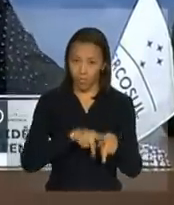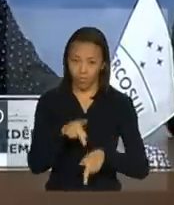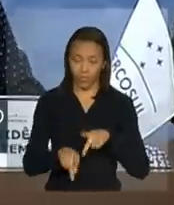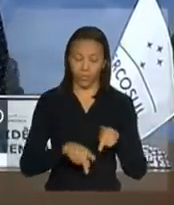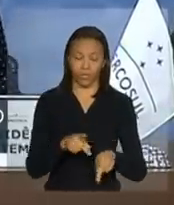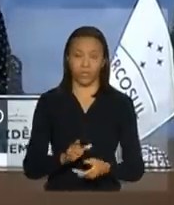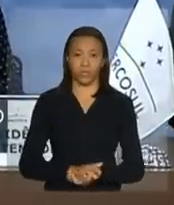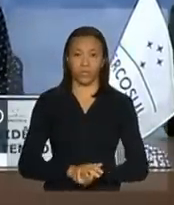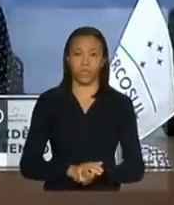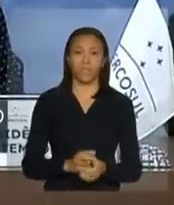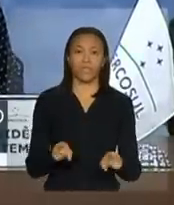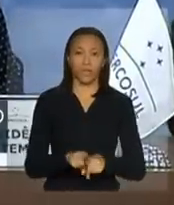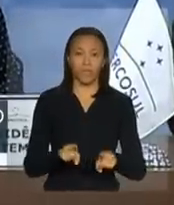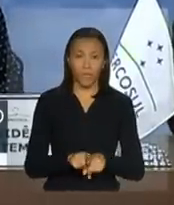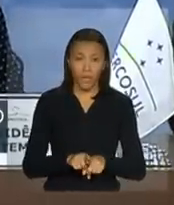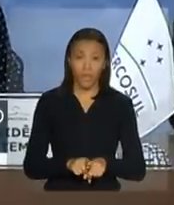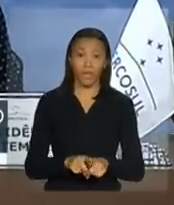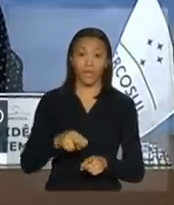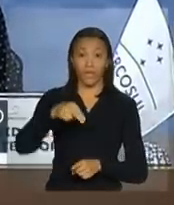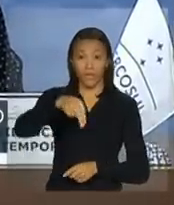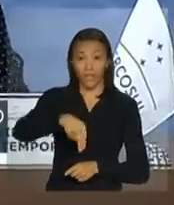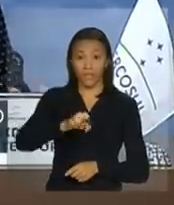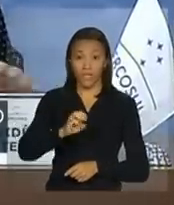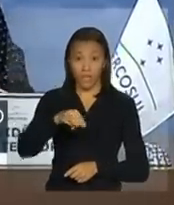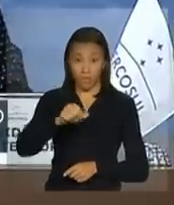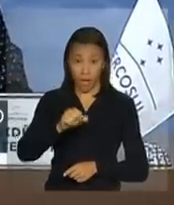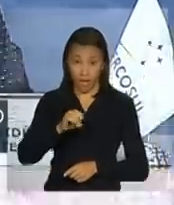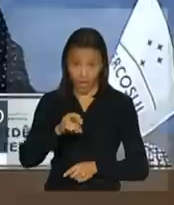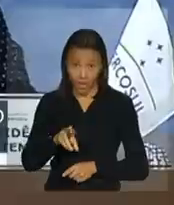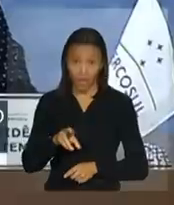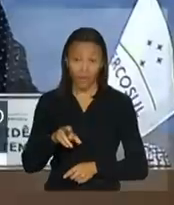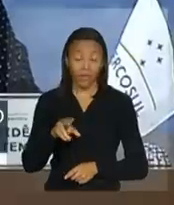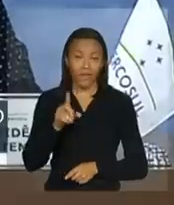curva, Niemeyer desenhou Brasília,